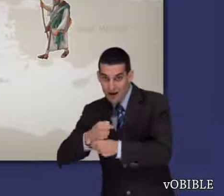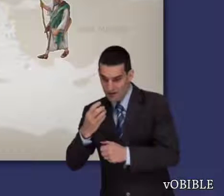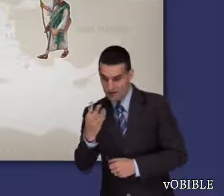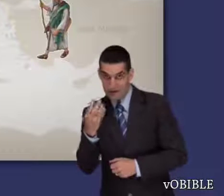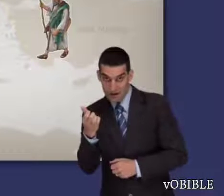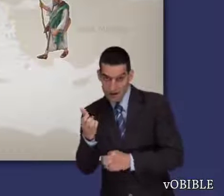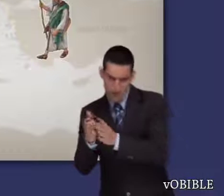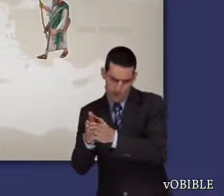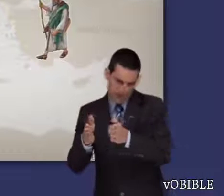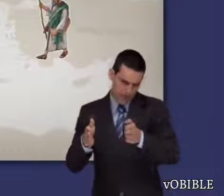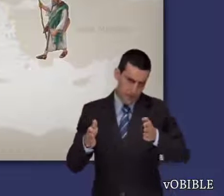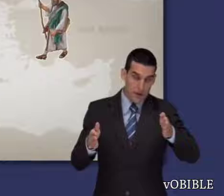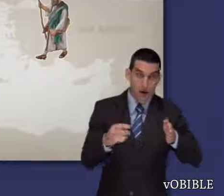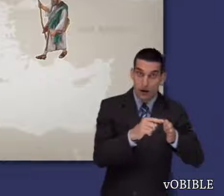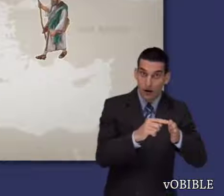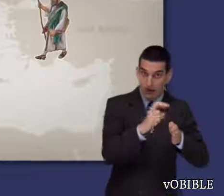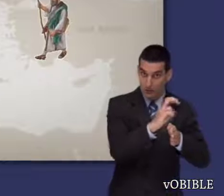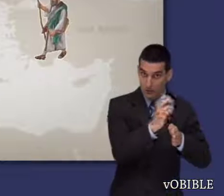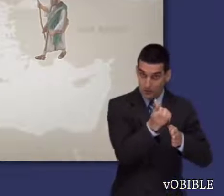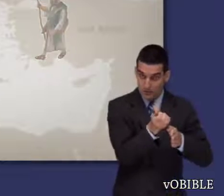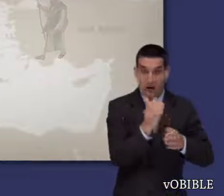os anos 47 e 56.